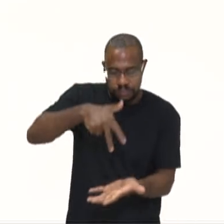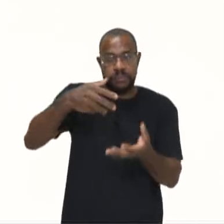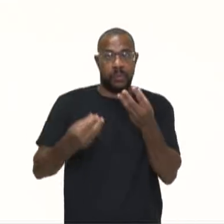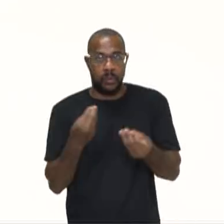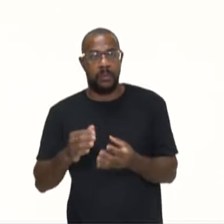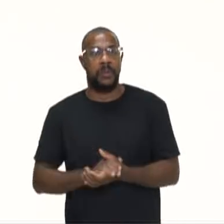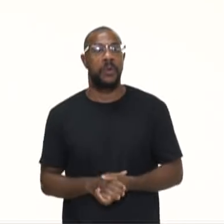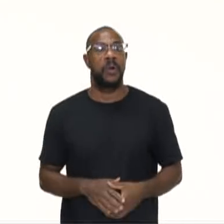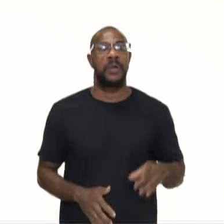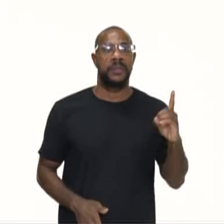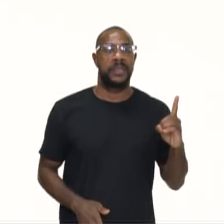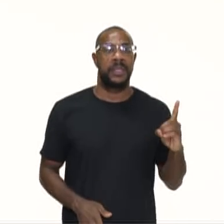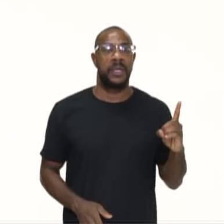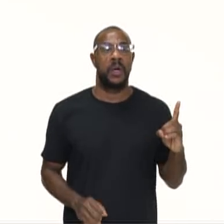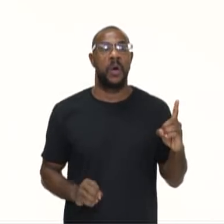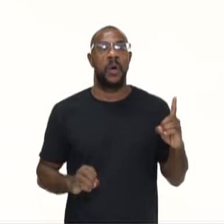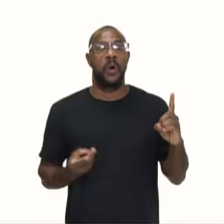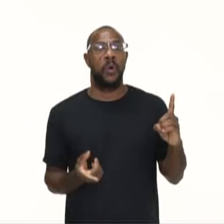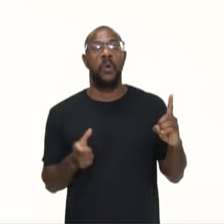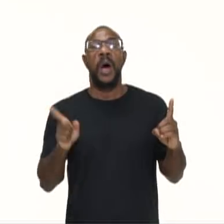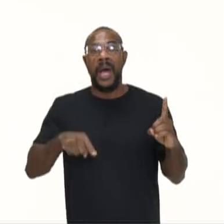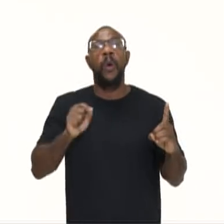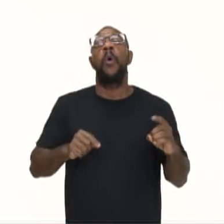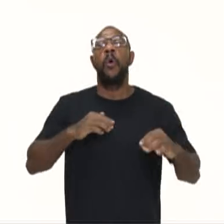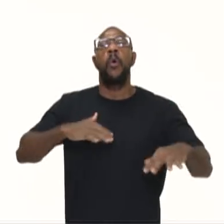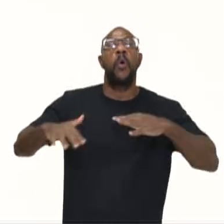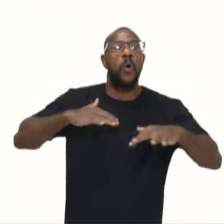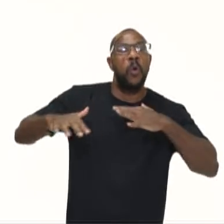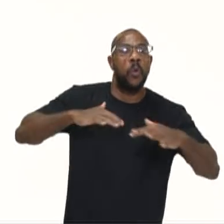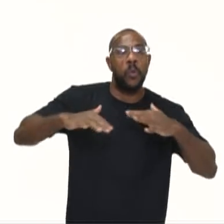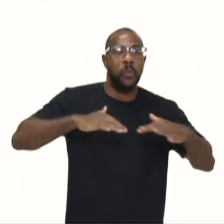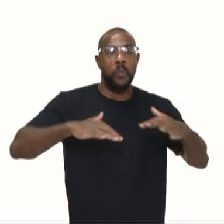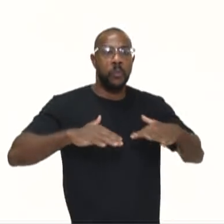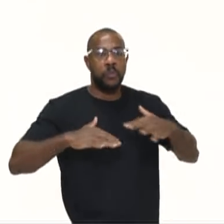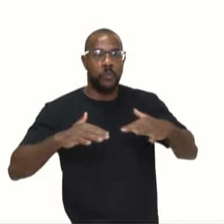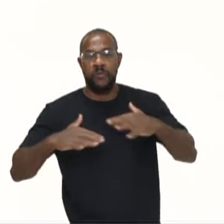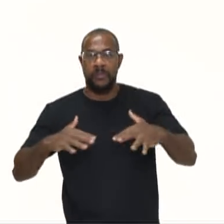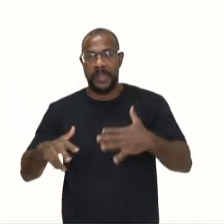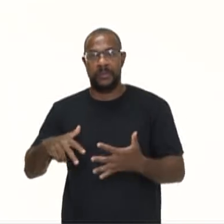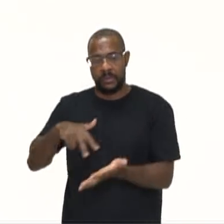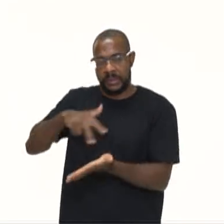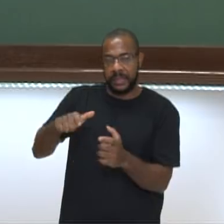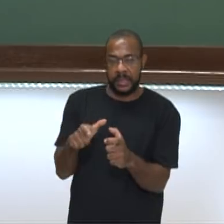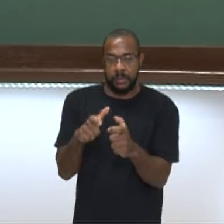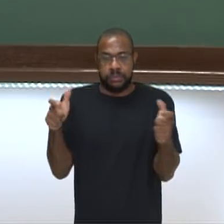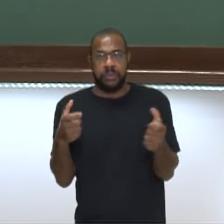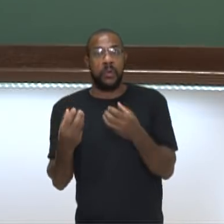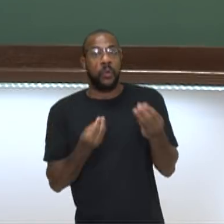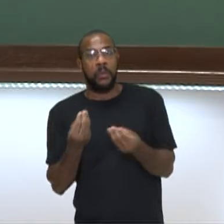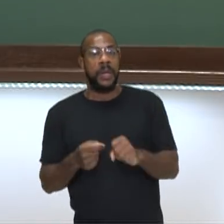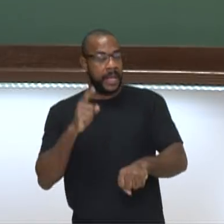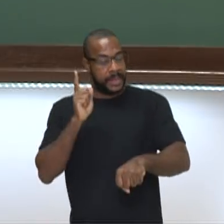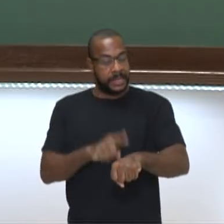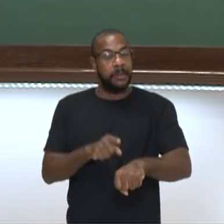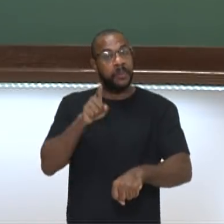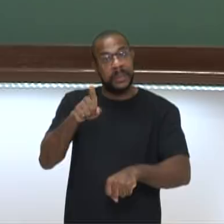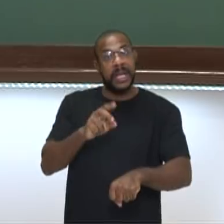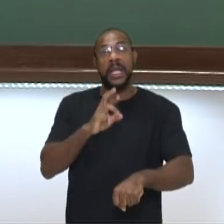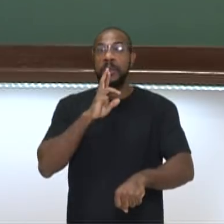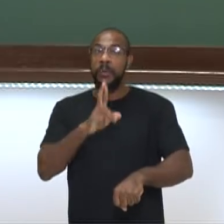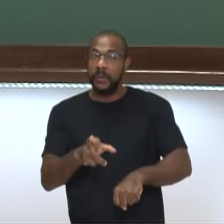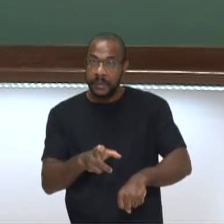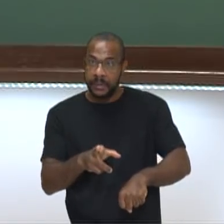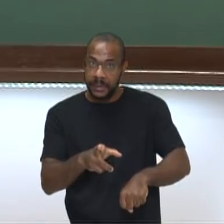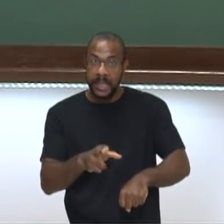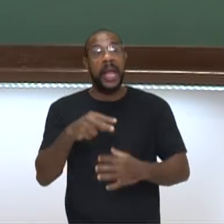D, a amplitude dos movimentos dos dançarinos. Um tempinho agora para